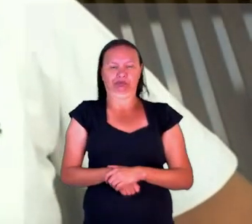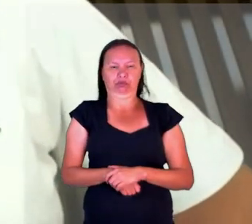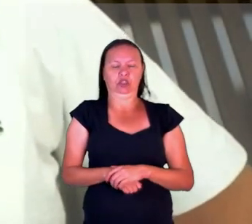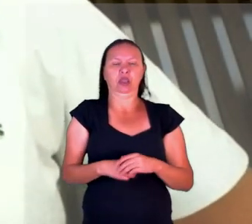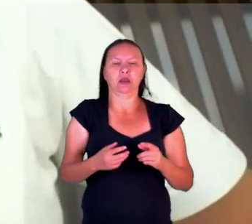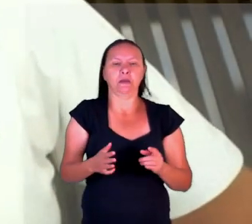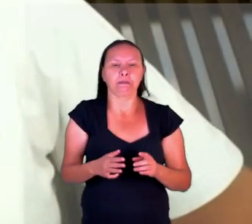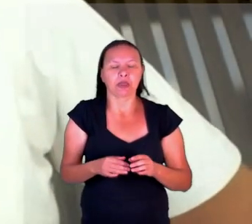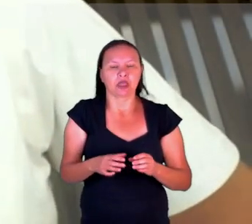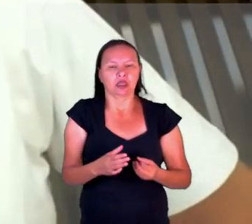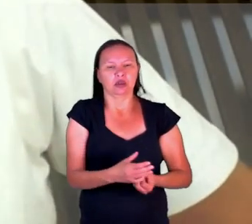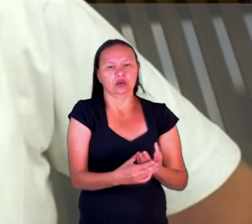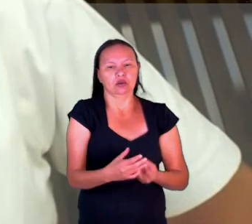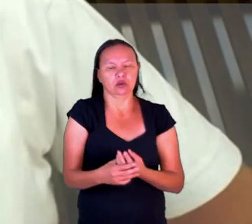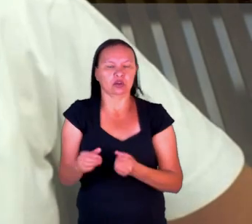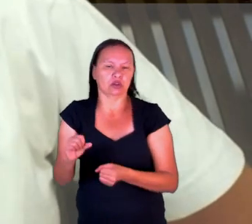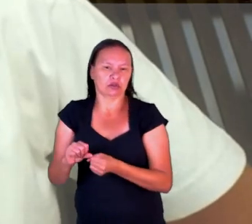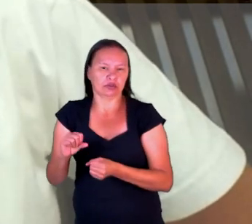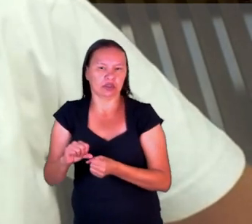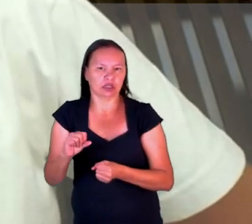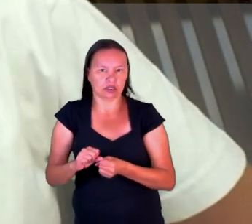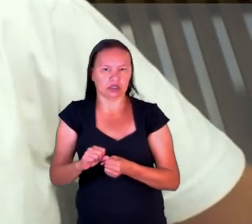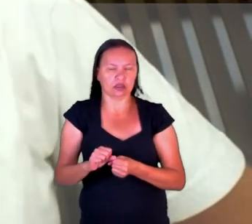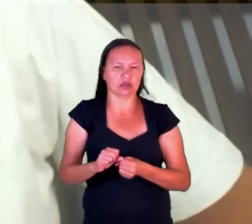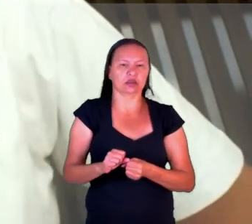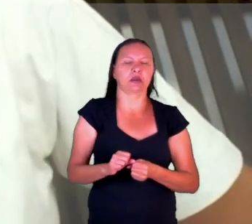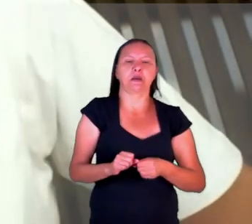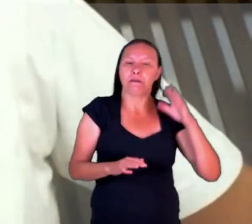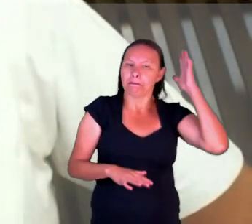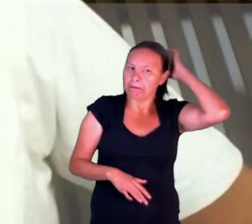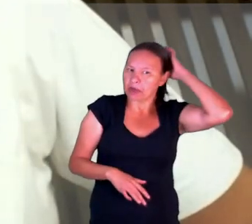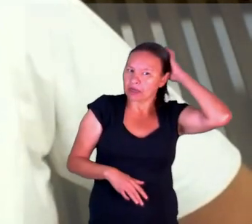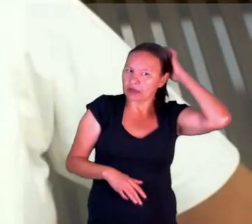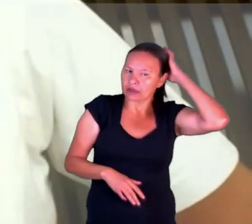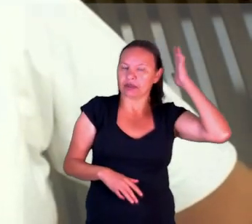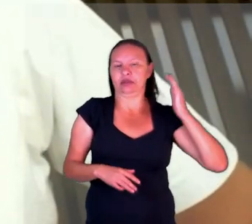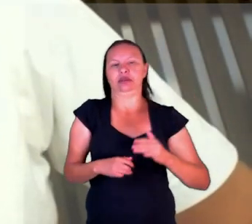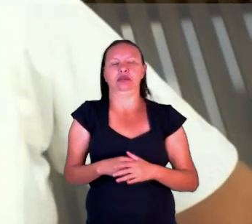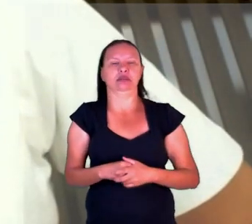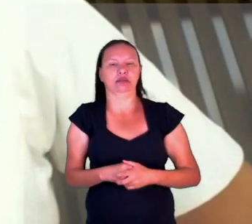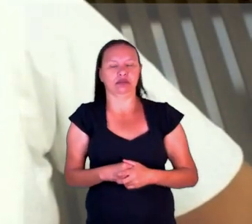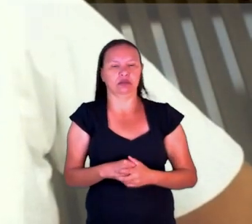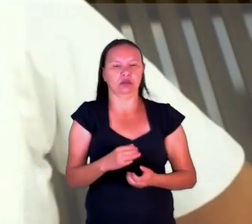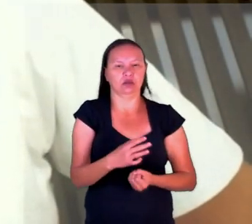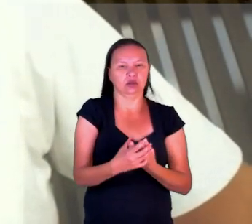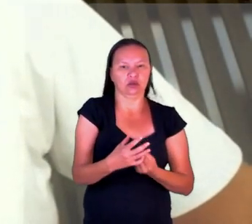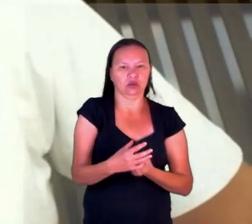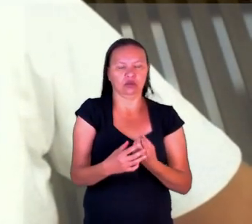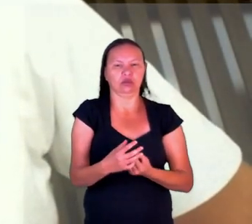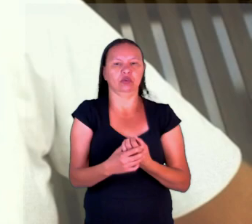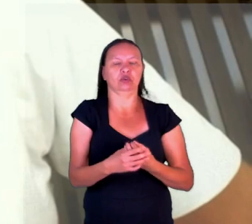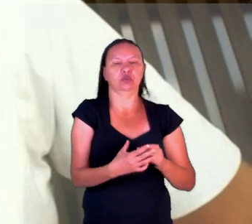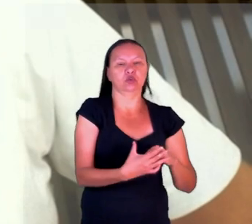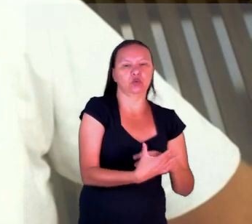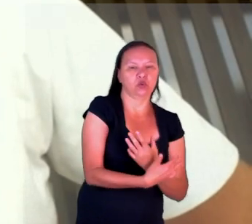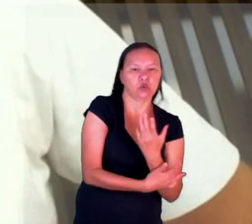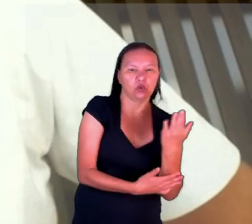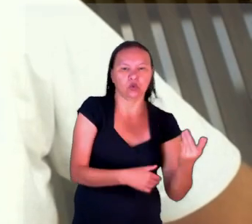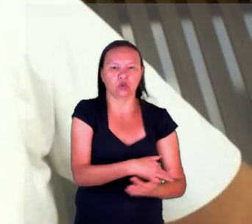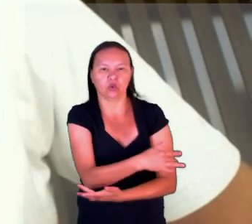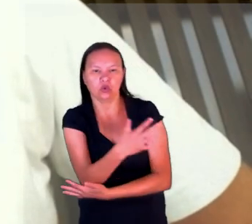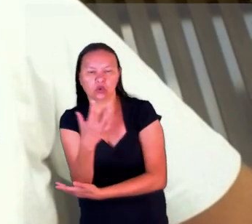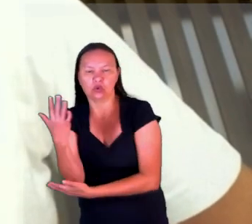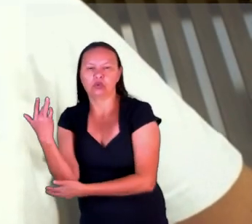do movimento eu tive 13 anos eu sou um Paranaense na verdade eh fruto do ido Rural né meu pai foi um